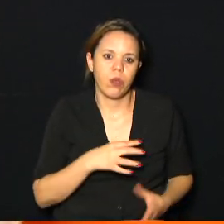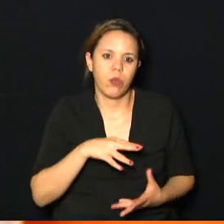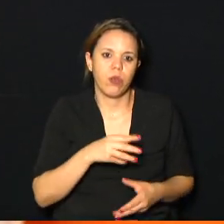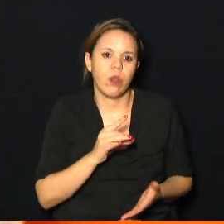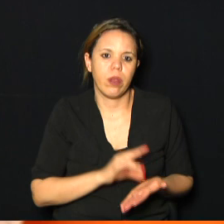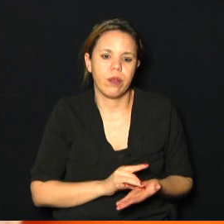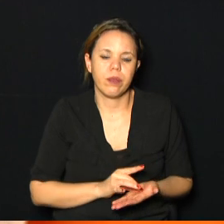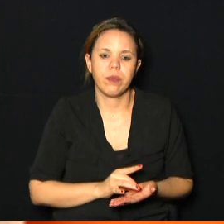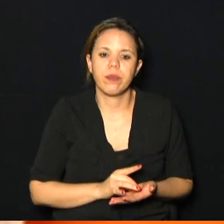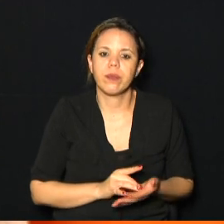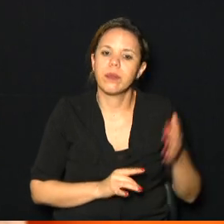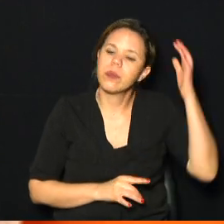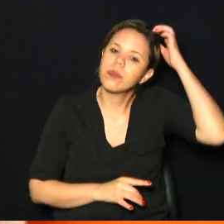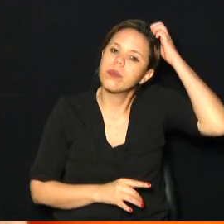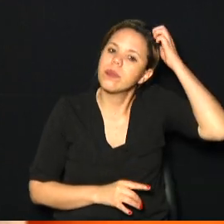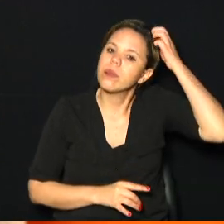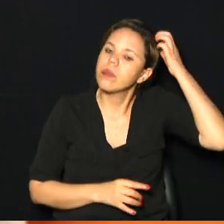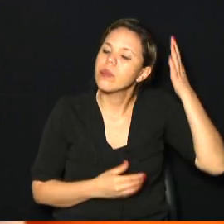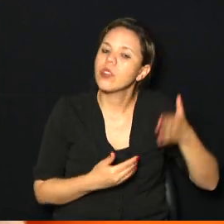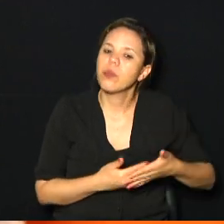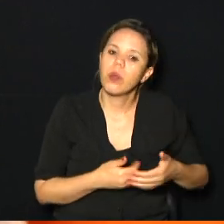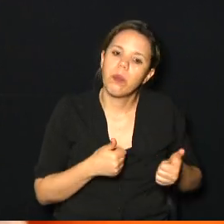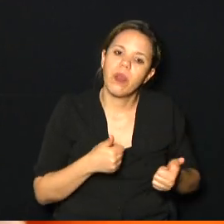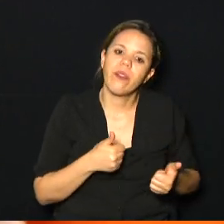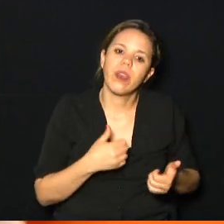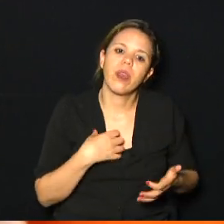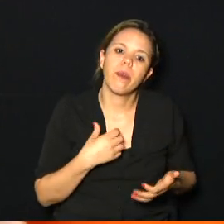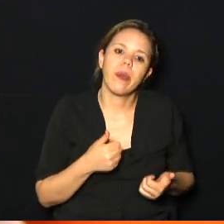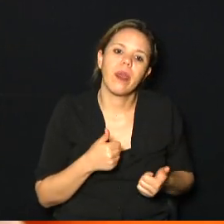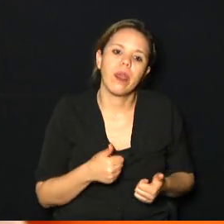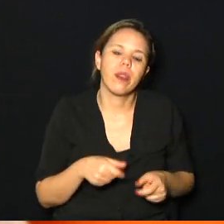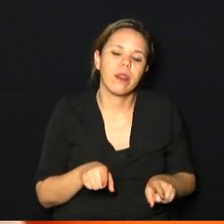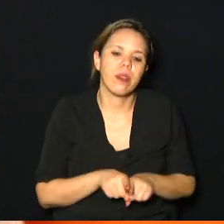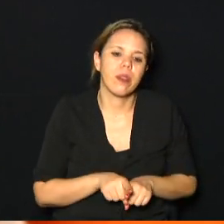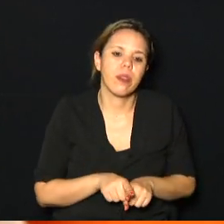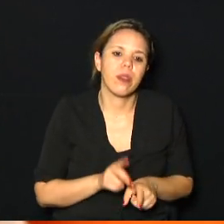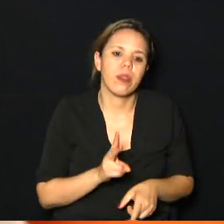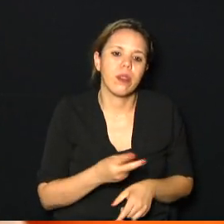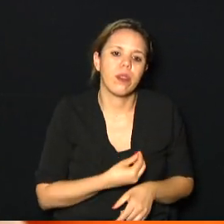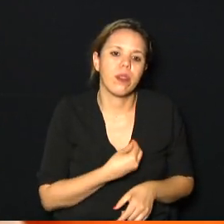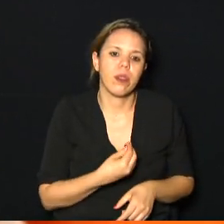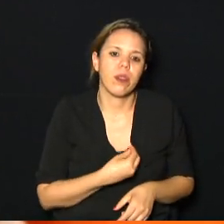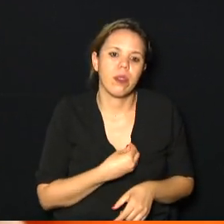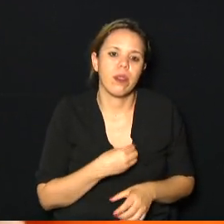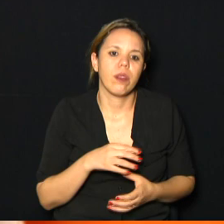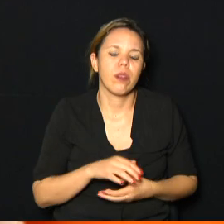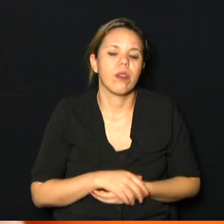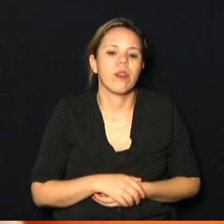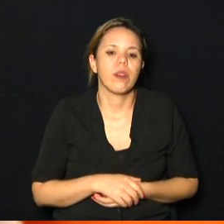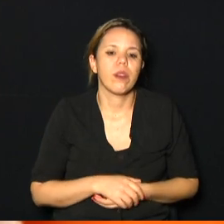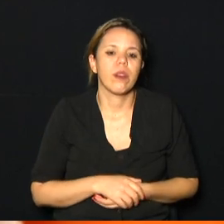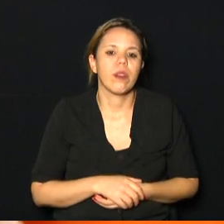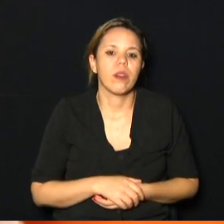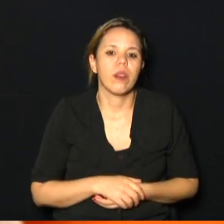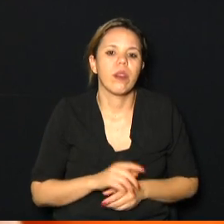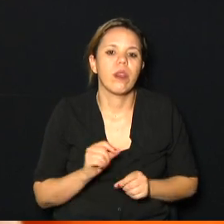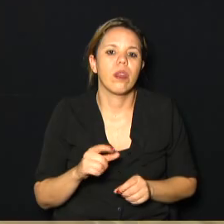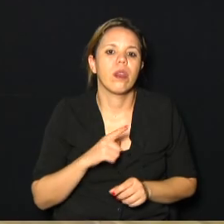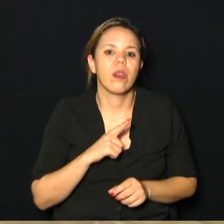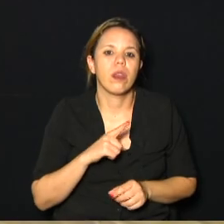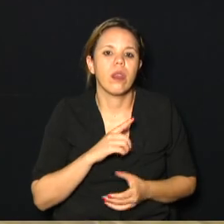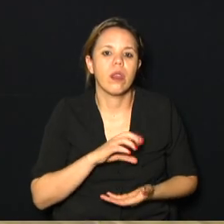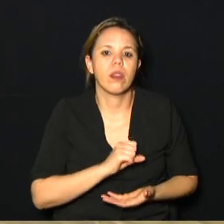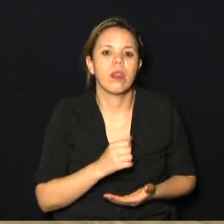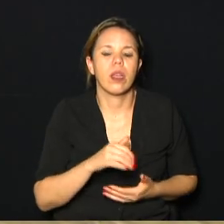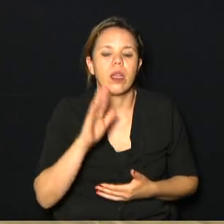real e os bebês ficam bem, né? Também seguem bem com suas fórmulas. Agora, e quem tem leite